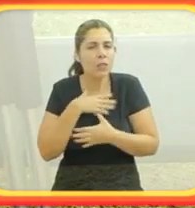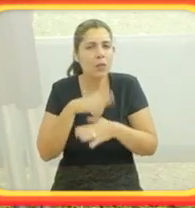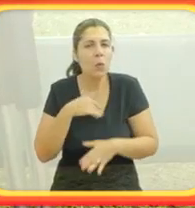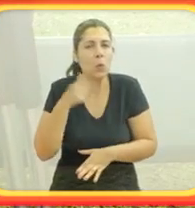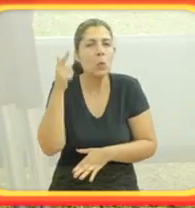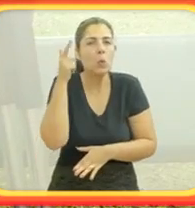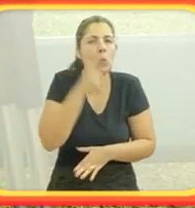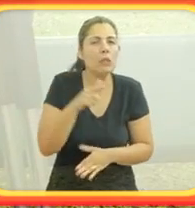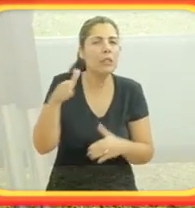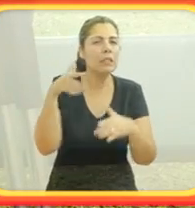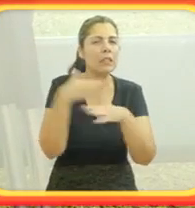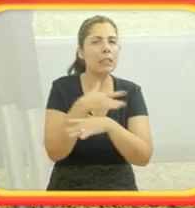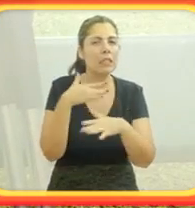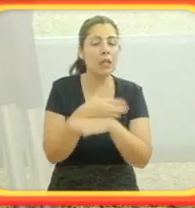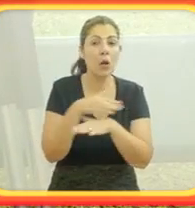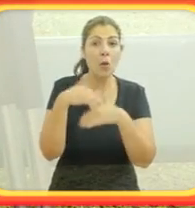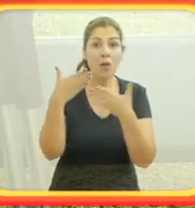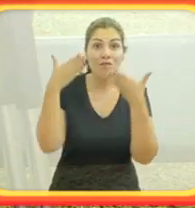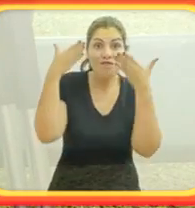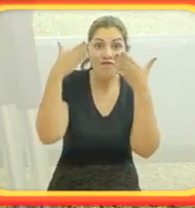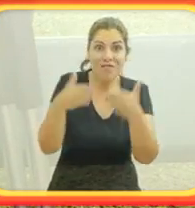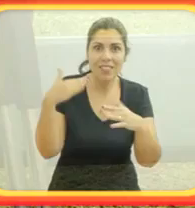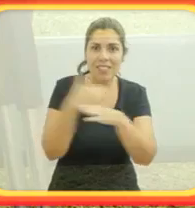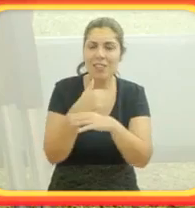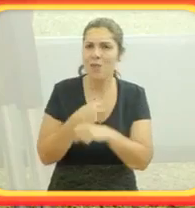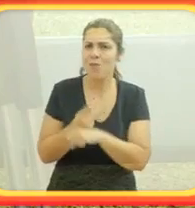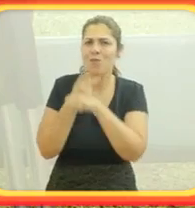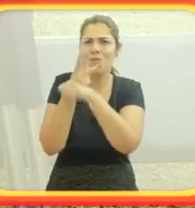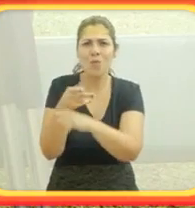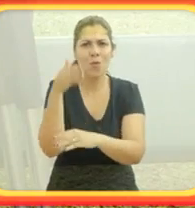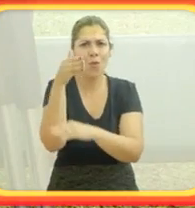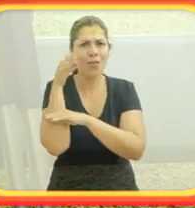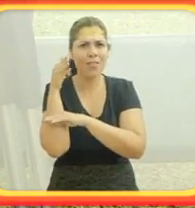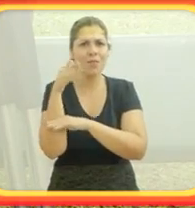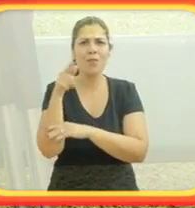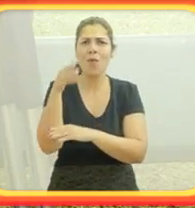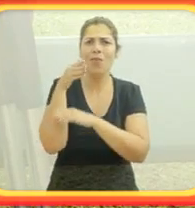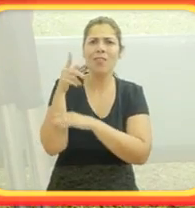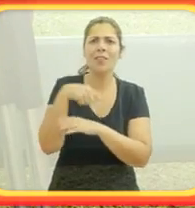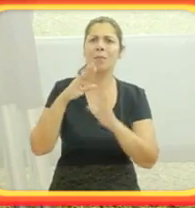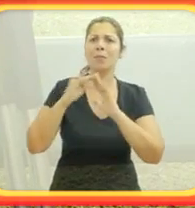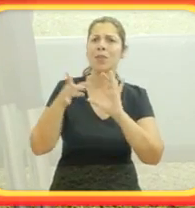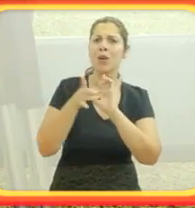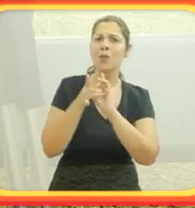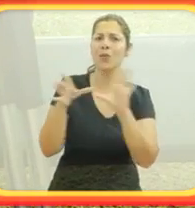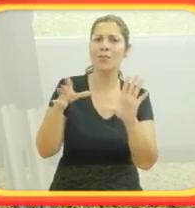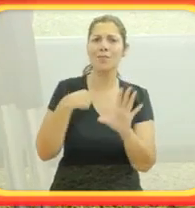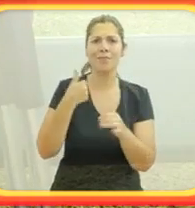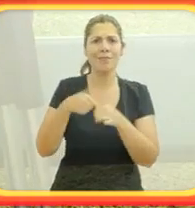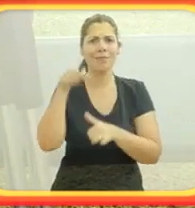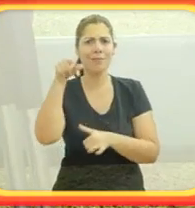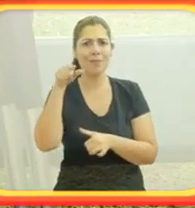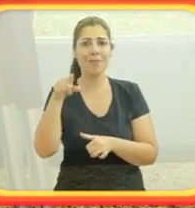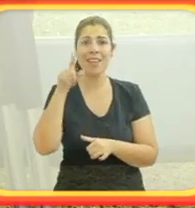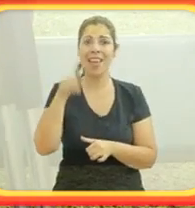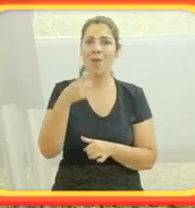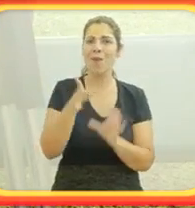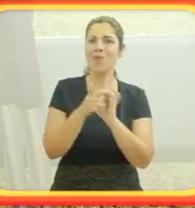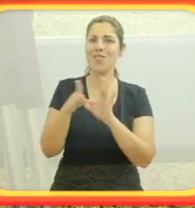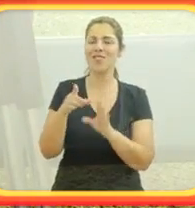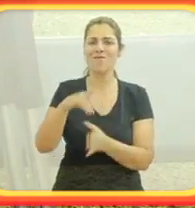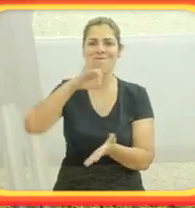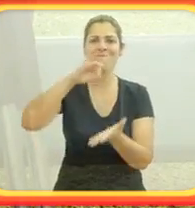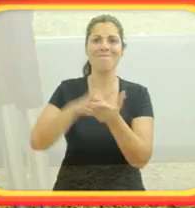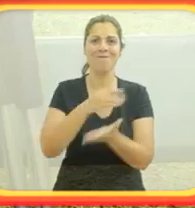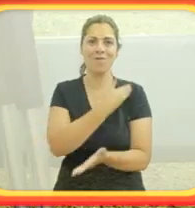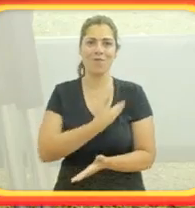cidade, fui procurar hotel. E aí no hotel, eles pediram autorização para eu estar ali, que é uma autorização oficial do governo. Que é claro que eu